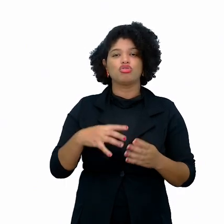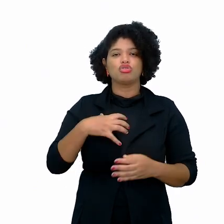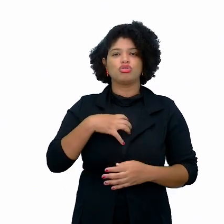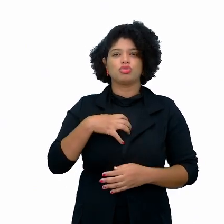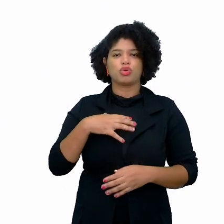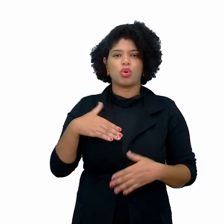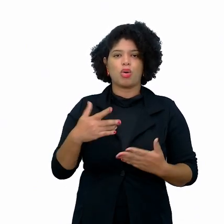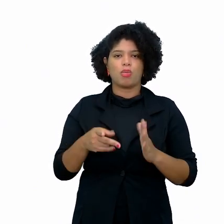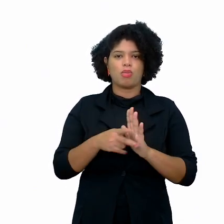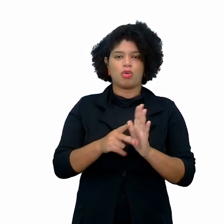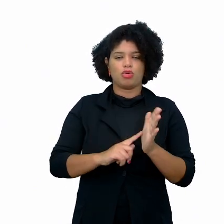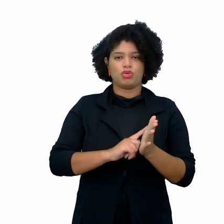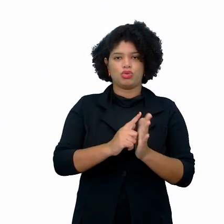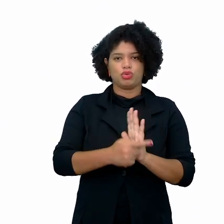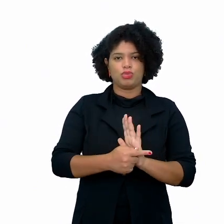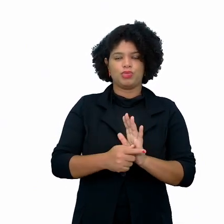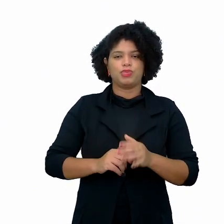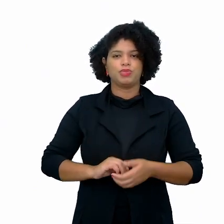do gênero.